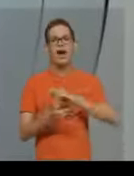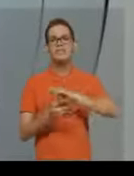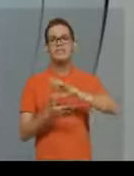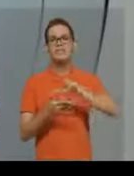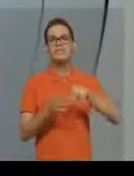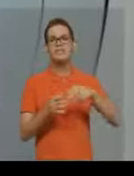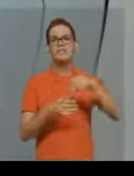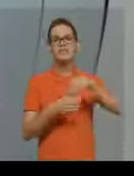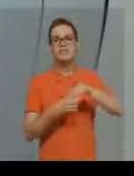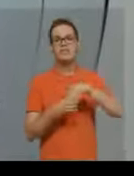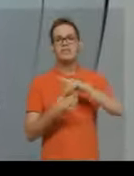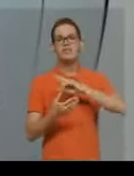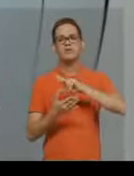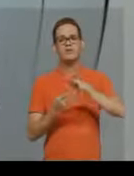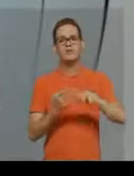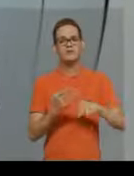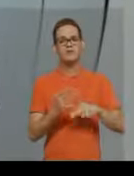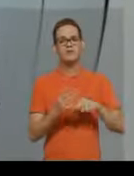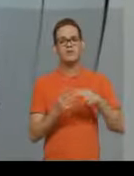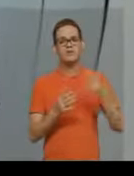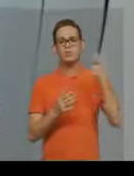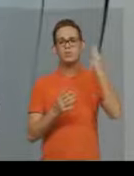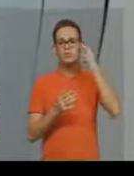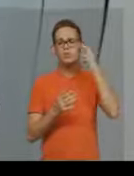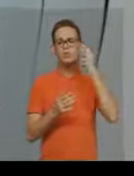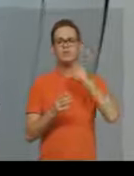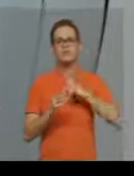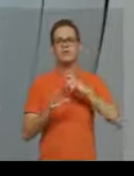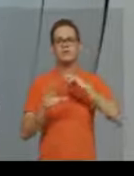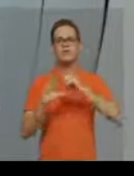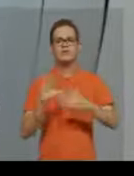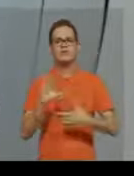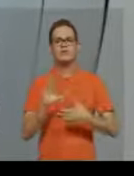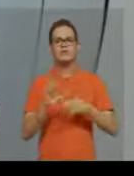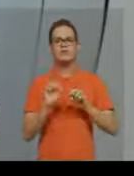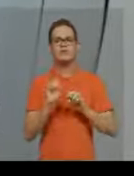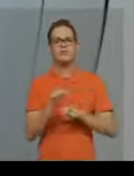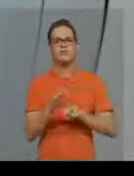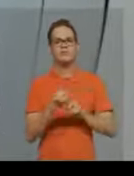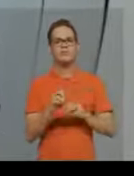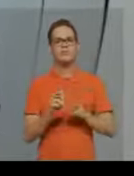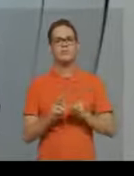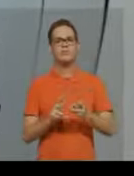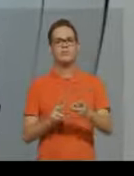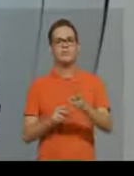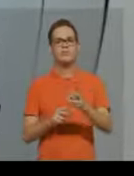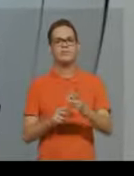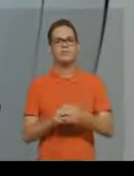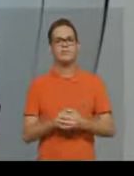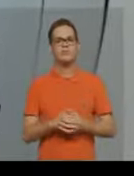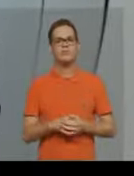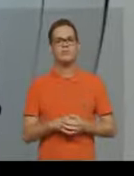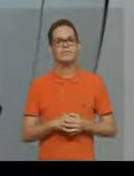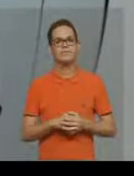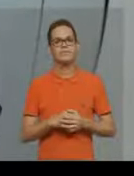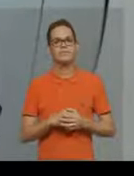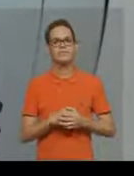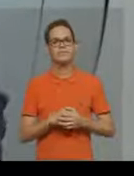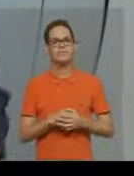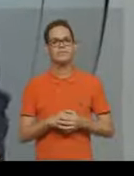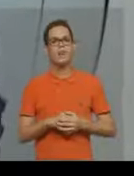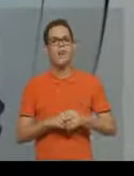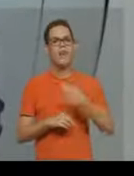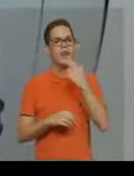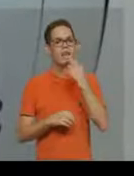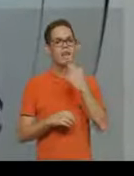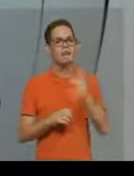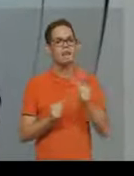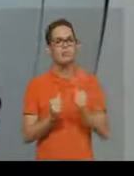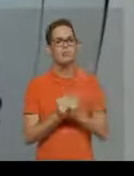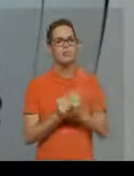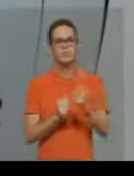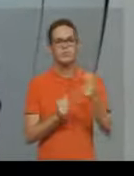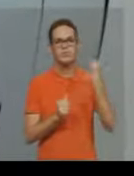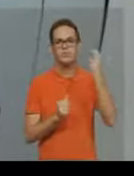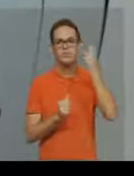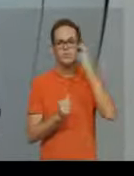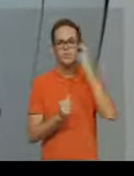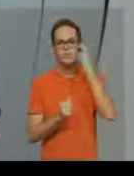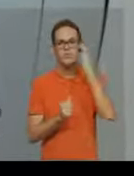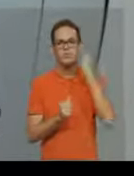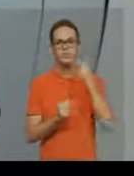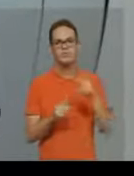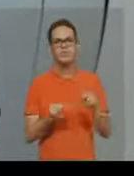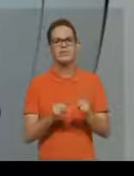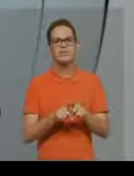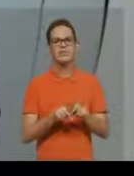interculturalidade sempre foi uma característica que eu sempre ensinei, sempre gostei de ensinar língua com cultura. Sempre isso aí.